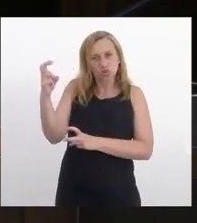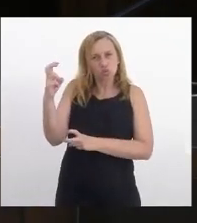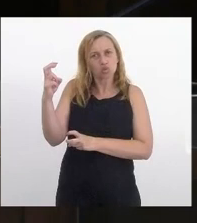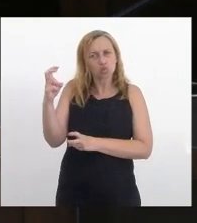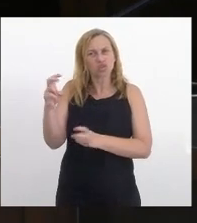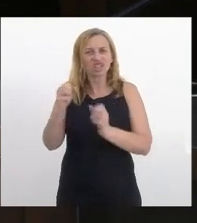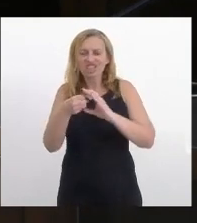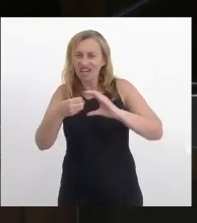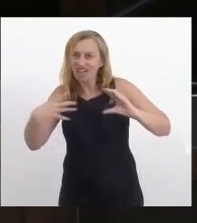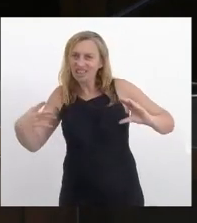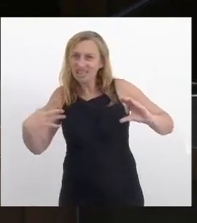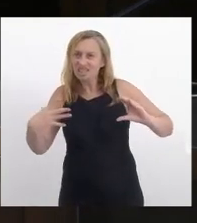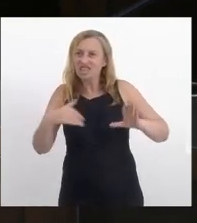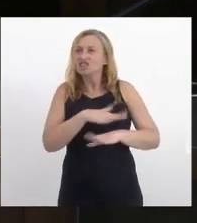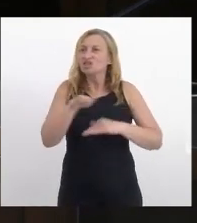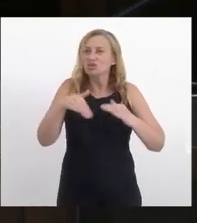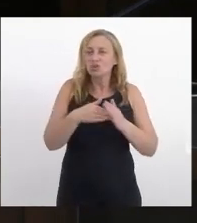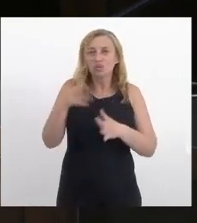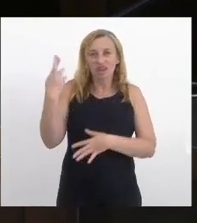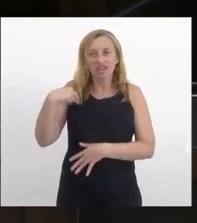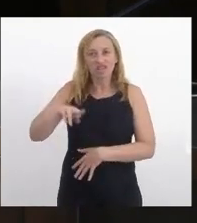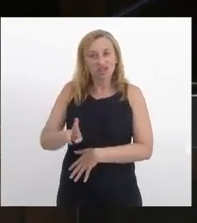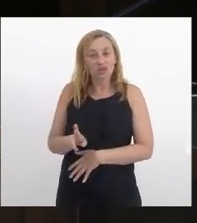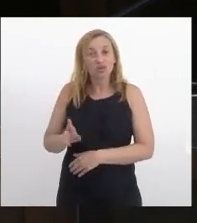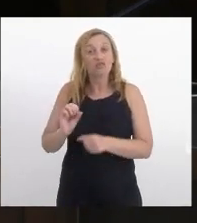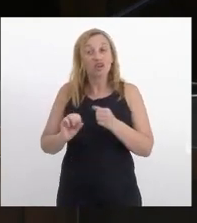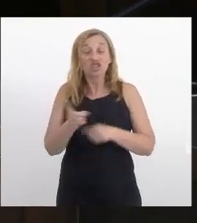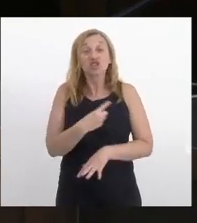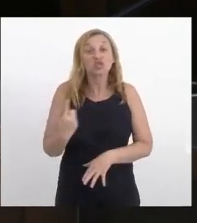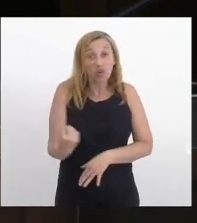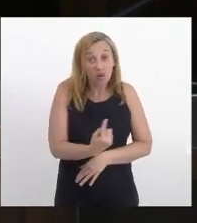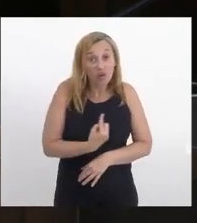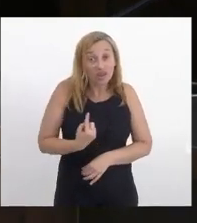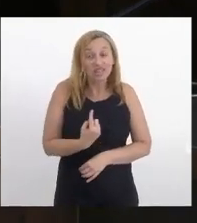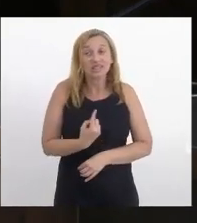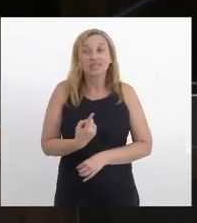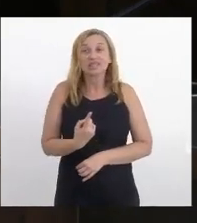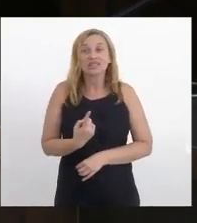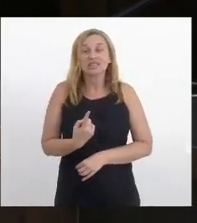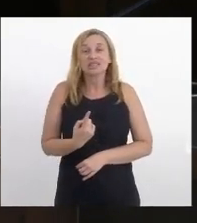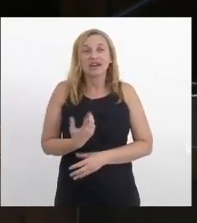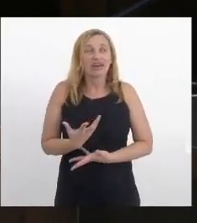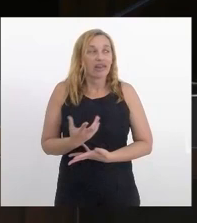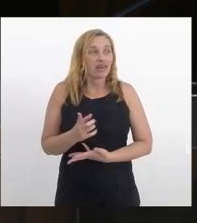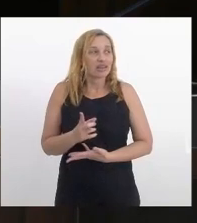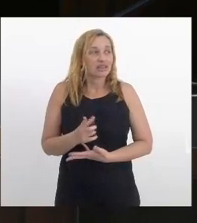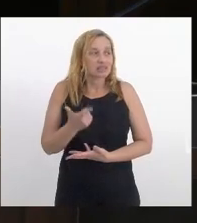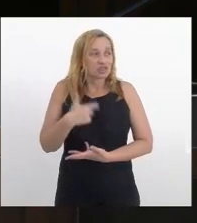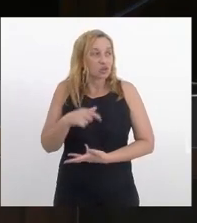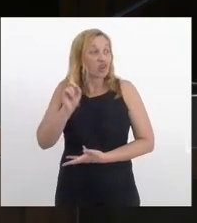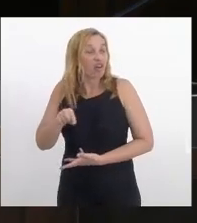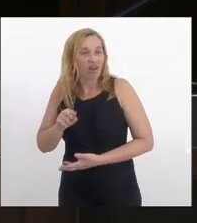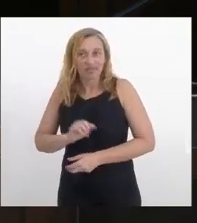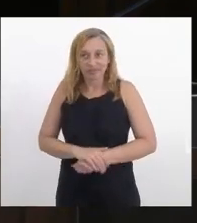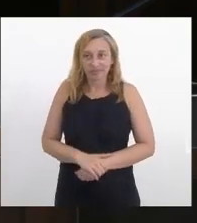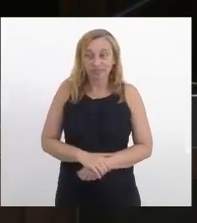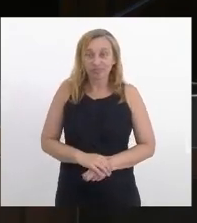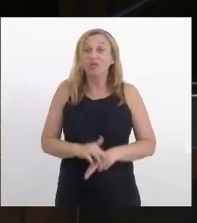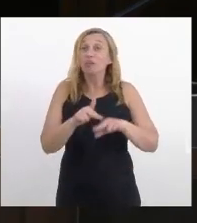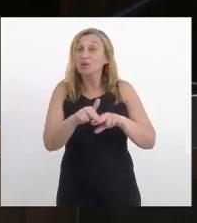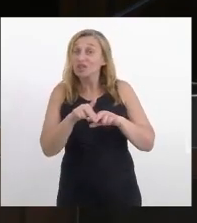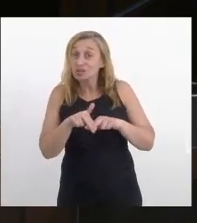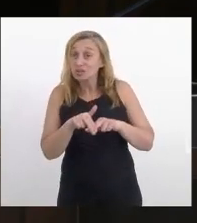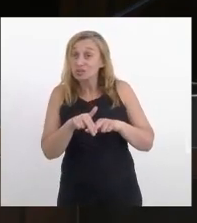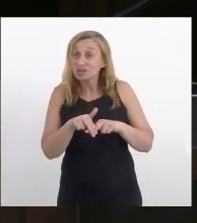as características de todas as religiões, faz com que a gente seja o que a gente é. E,